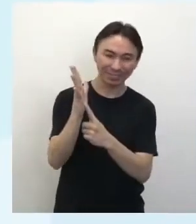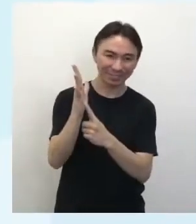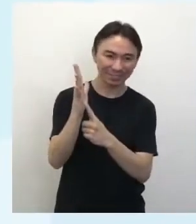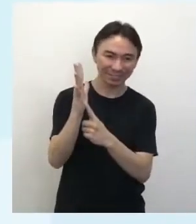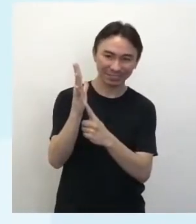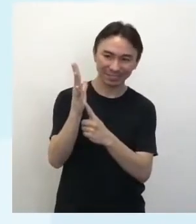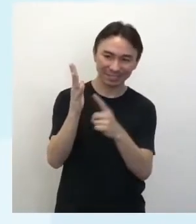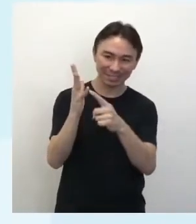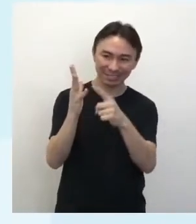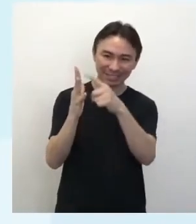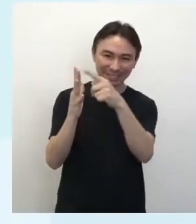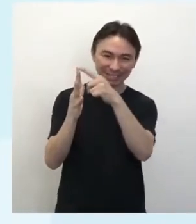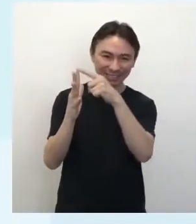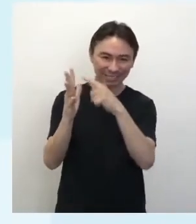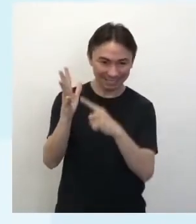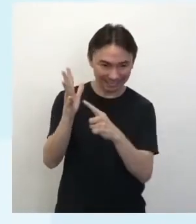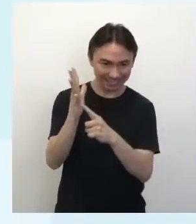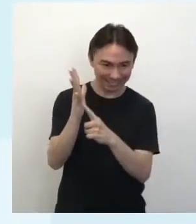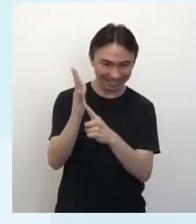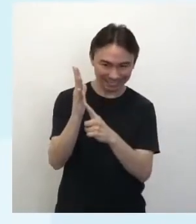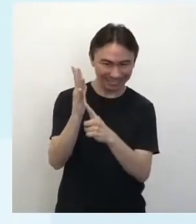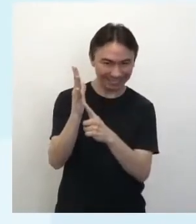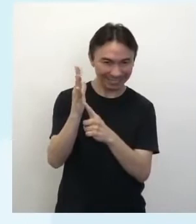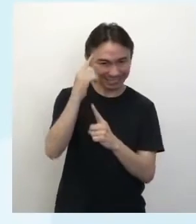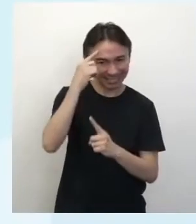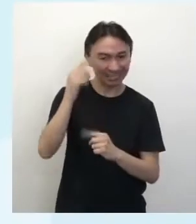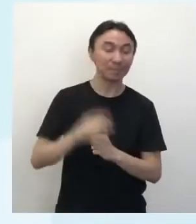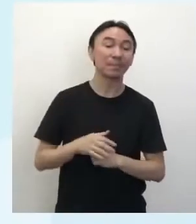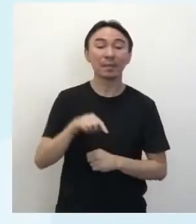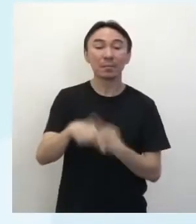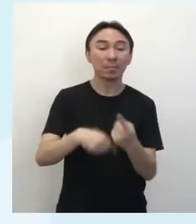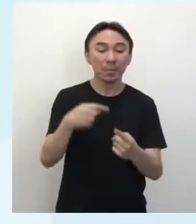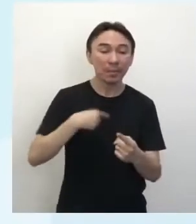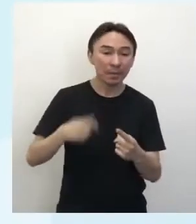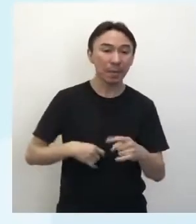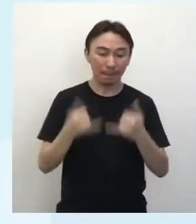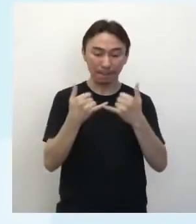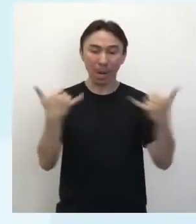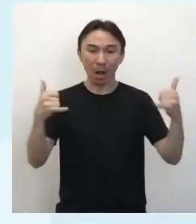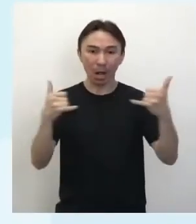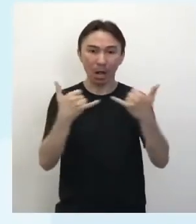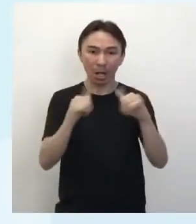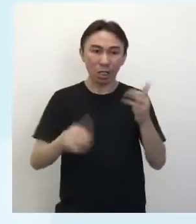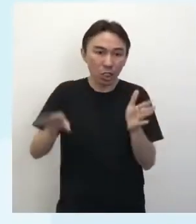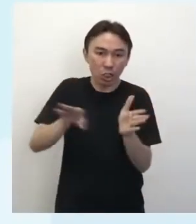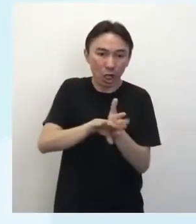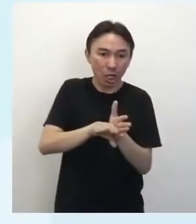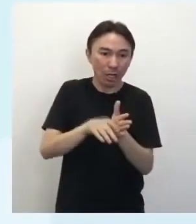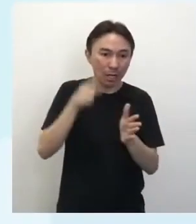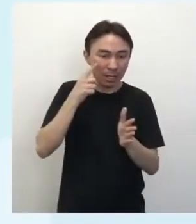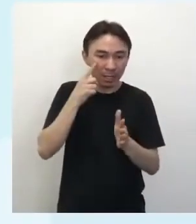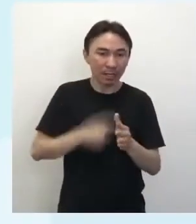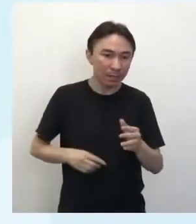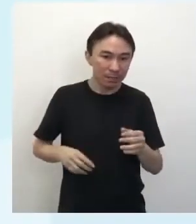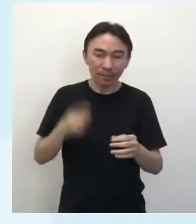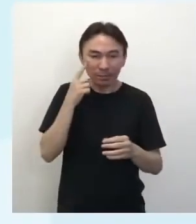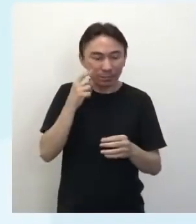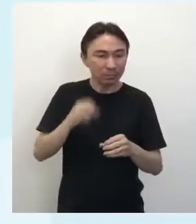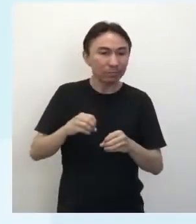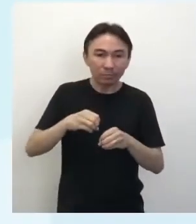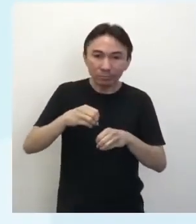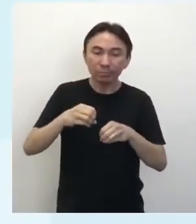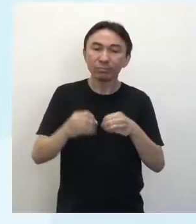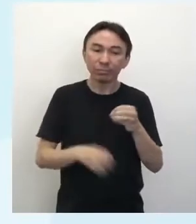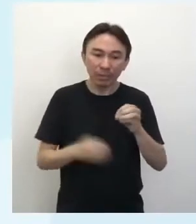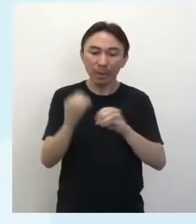bom? E aí, ó, quando chega aqui o impulso elétrico, ele vai liberar isso aqui. O que são isso aqui? São moléculas químicas, que a gente